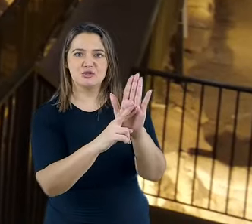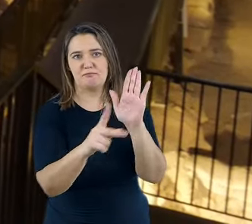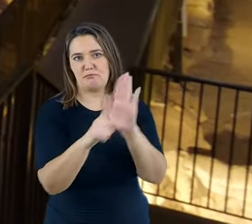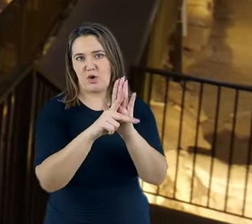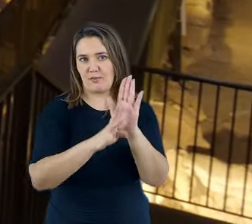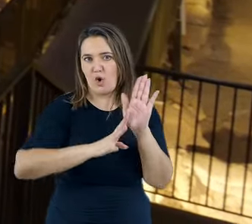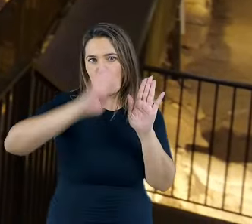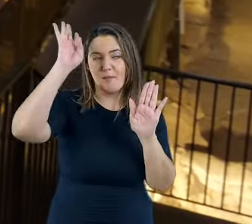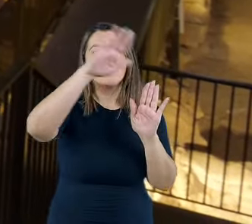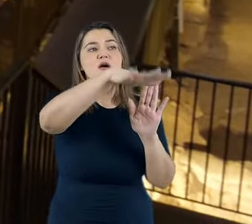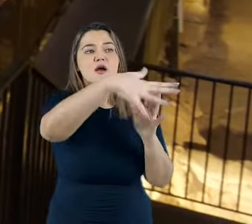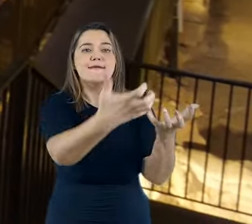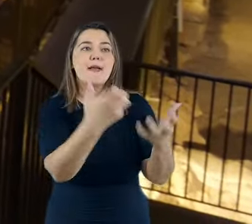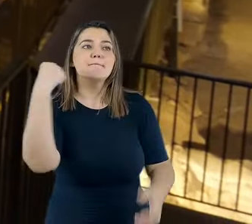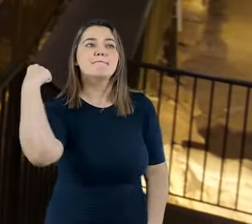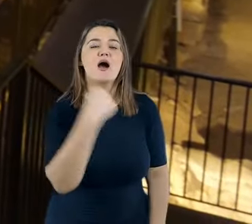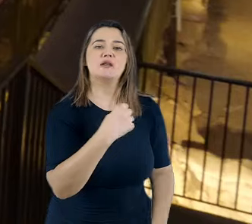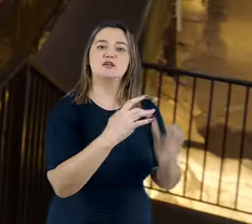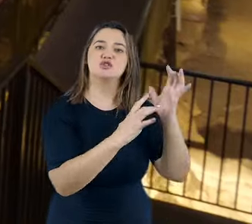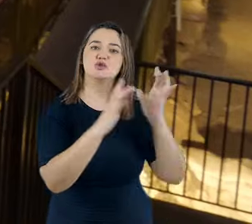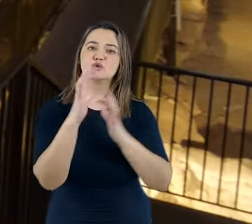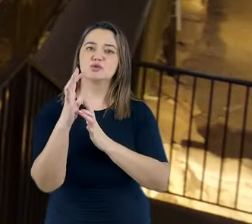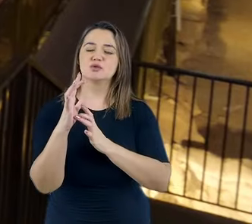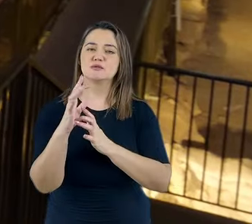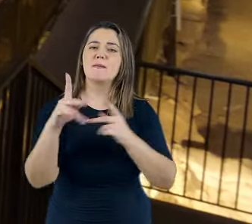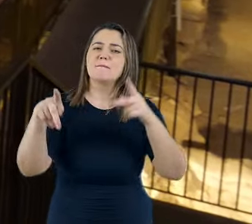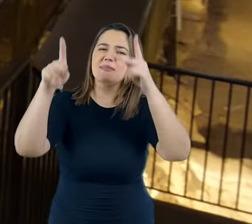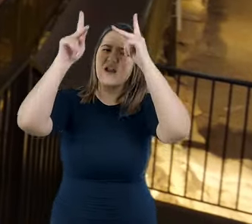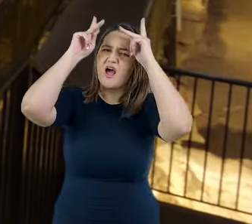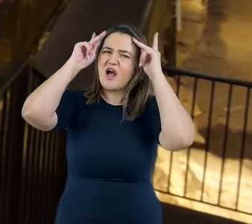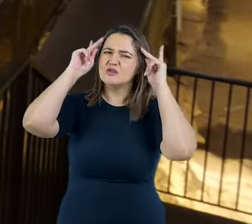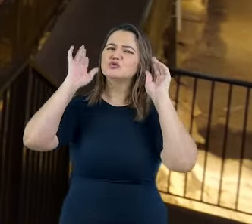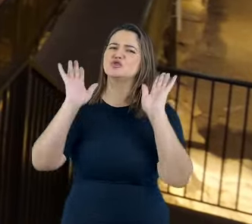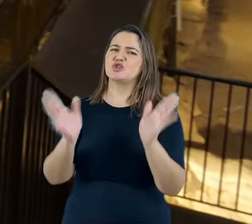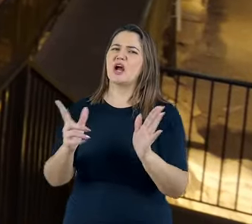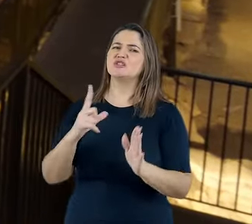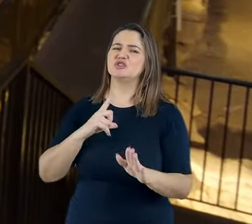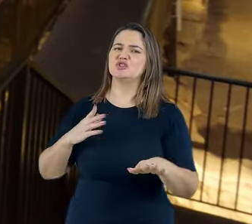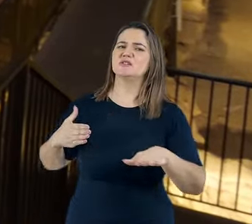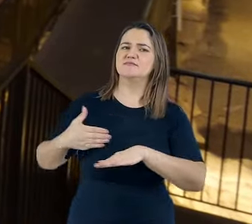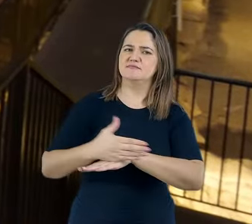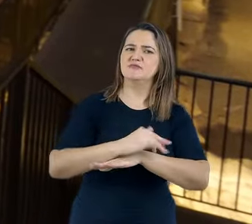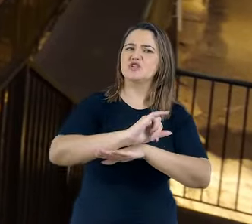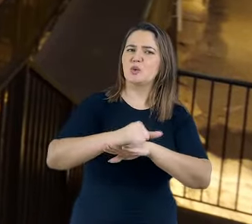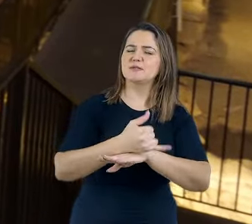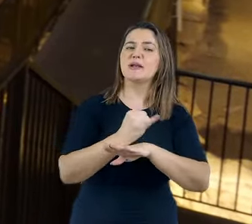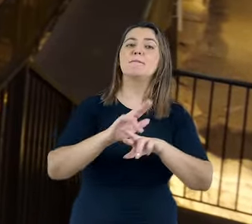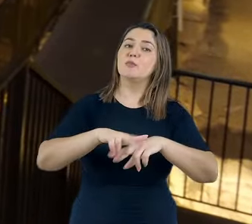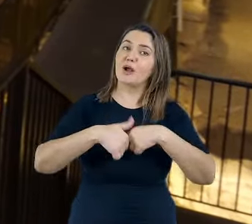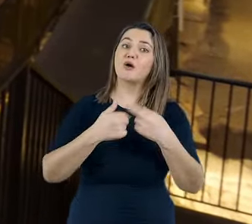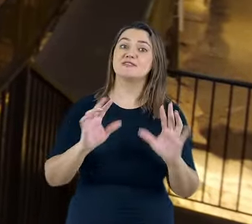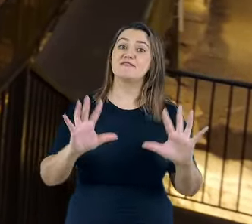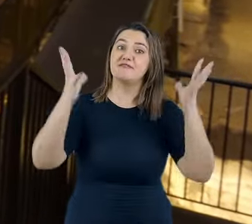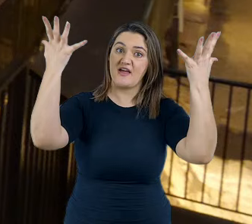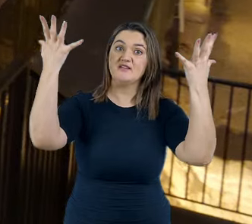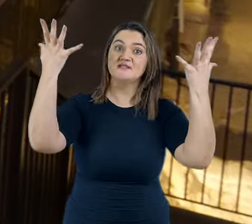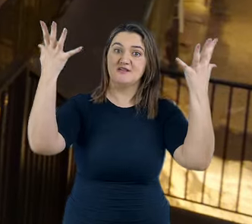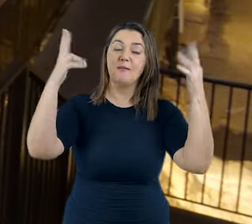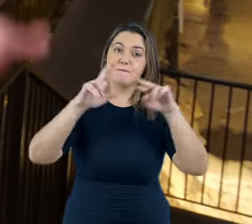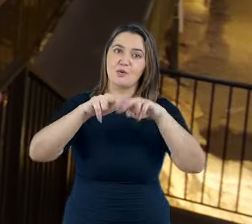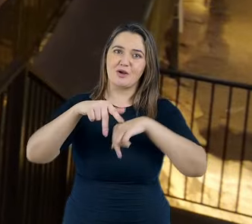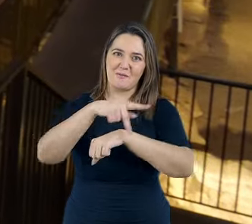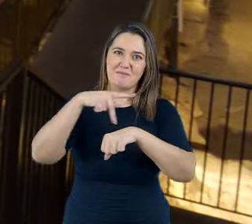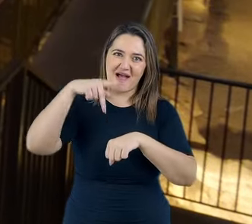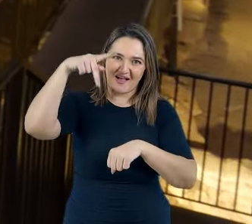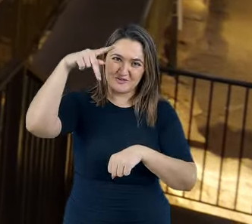morte de Jesus. Ora, Pilatos havia também se dirigido para Jerusalém por causa da festa religiosa